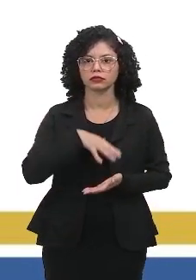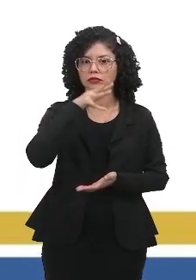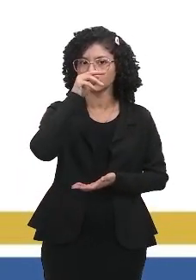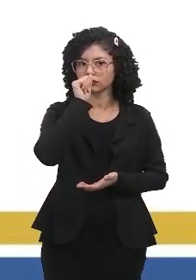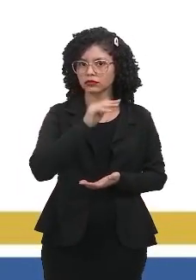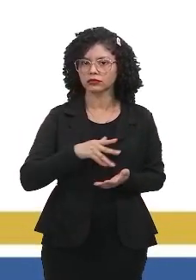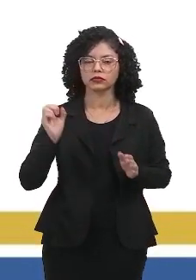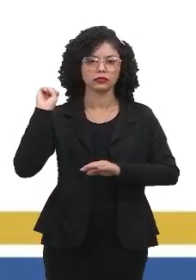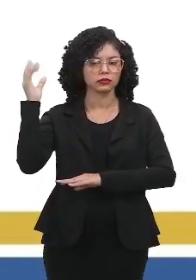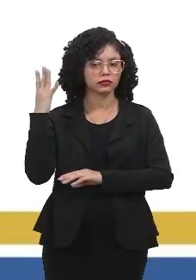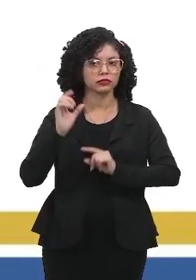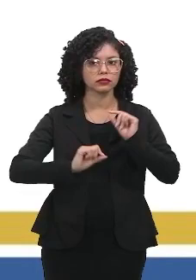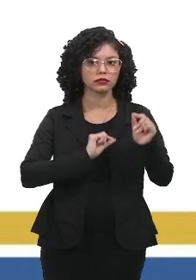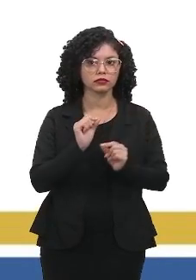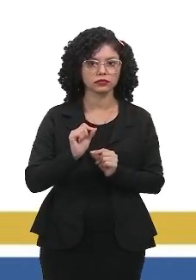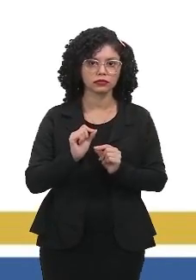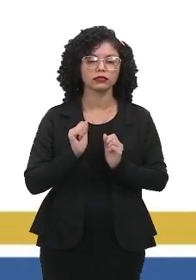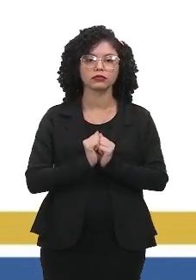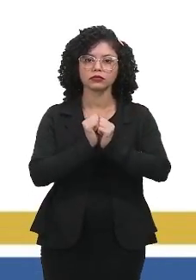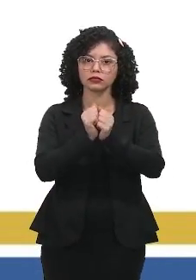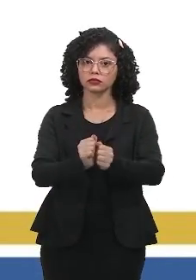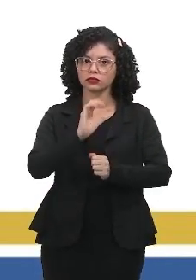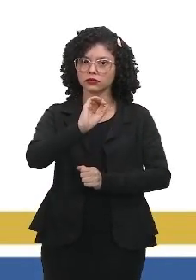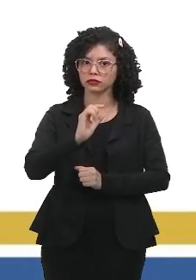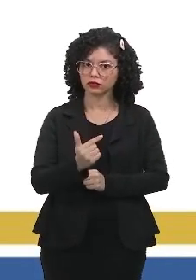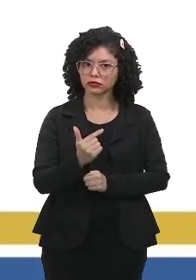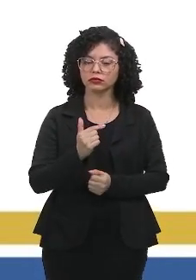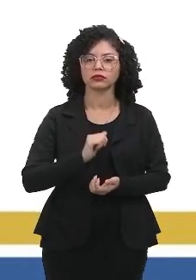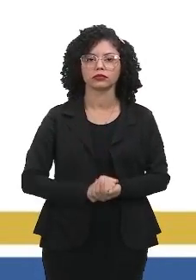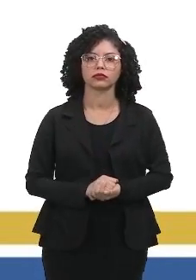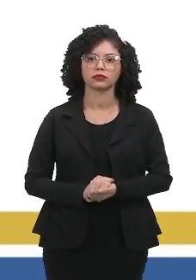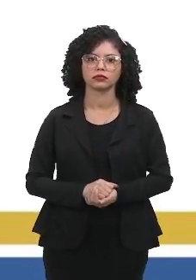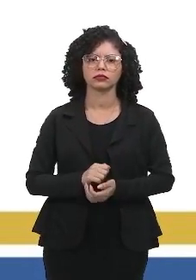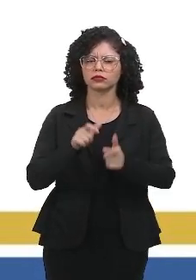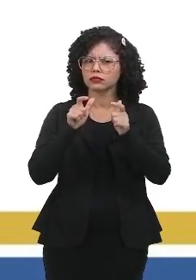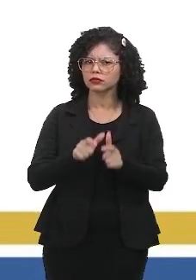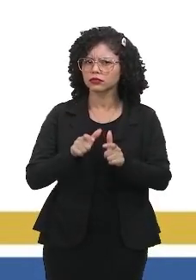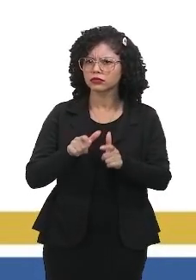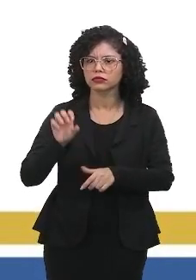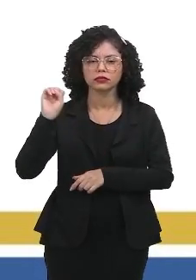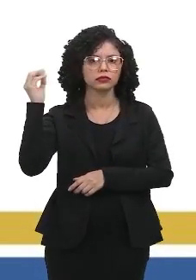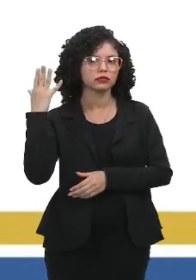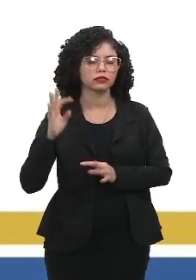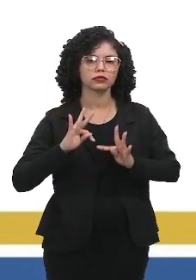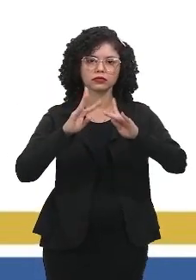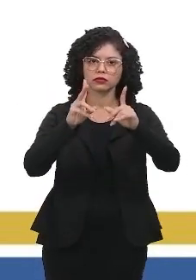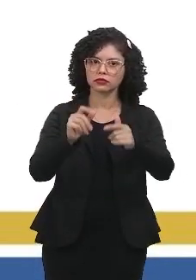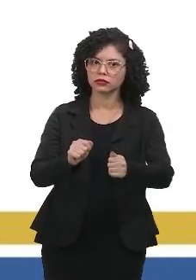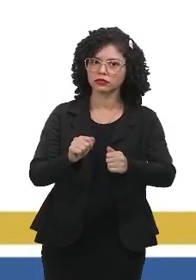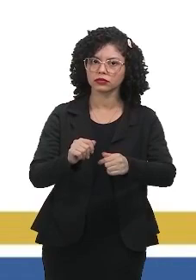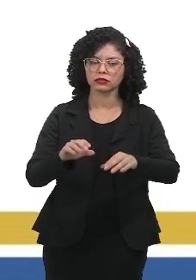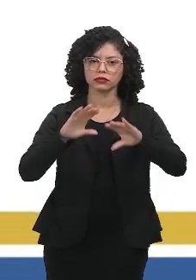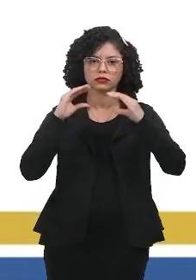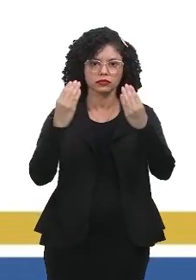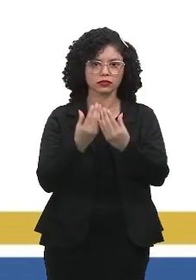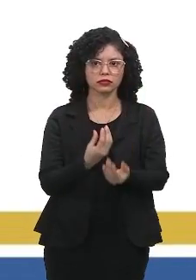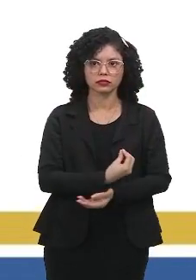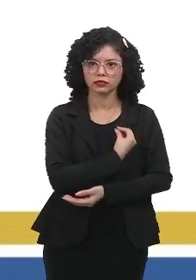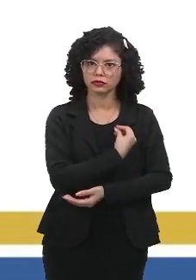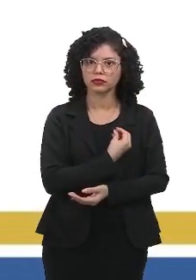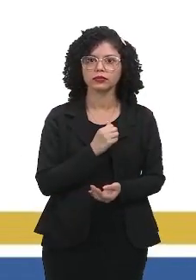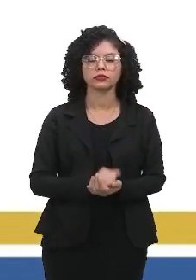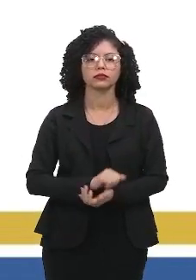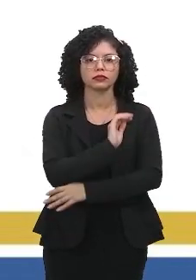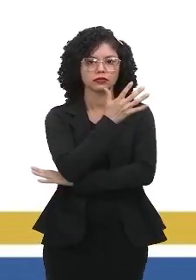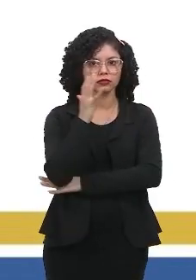respiração que ocorre com a participação do oxigênio onde que acontece em praticamente todos os seres vivos as plantas os